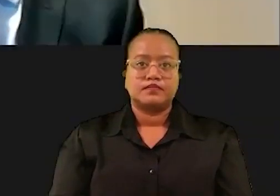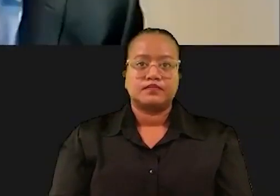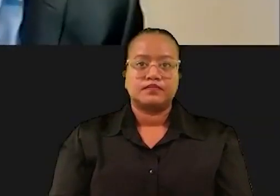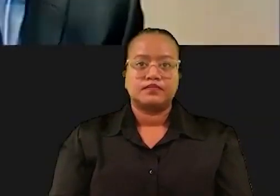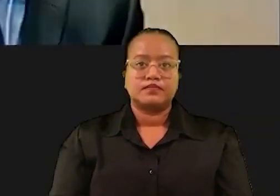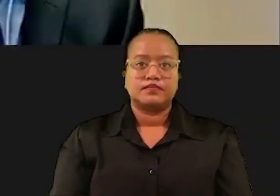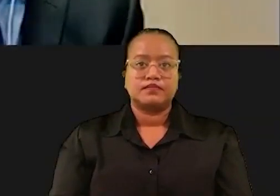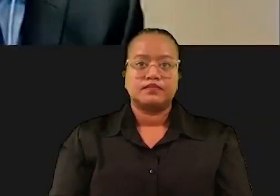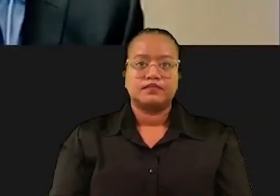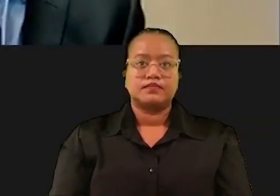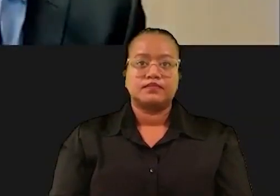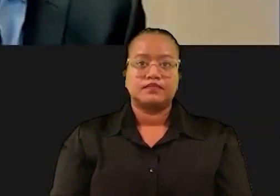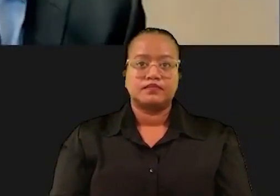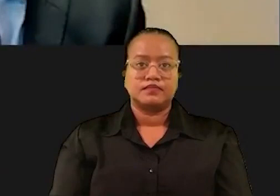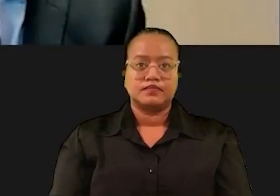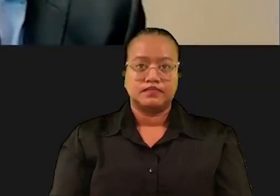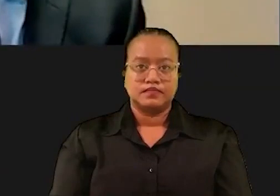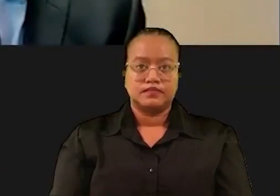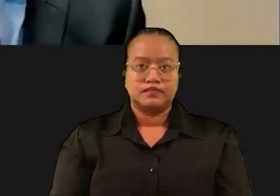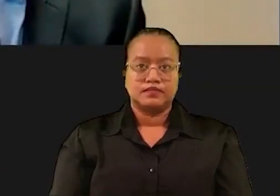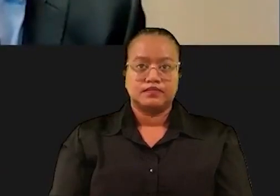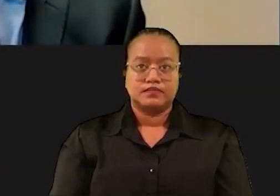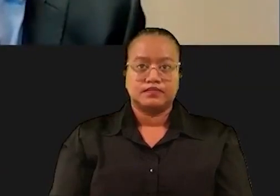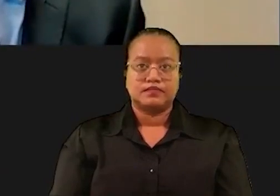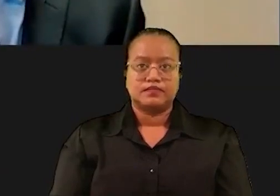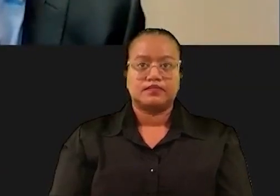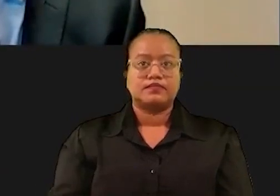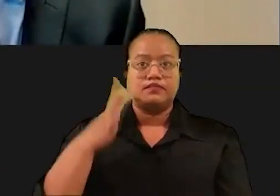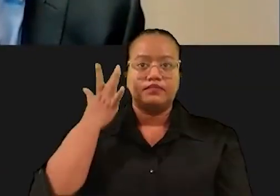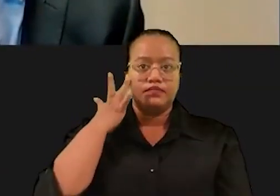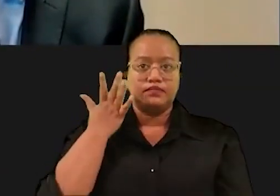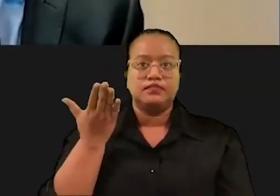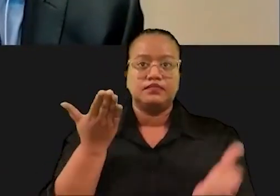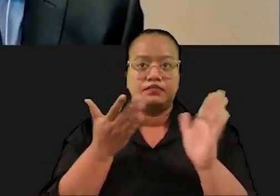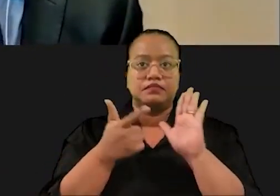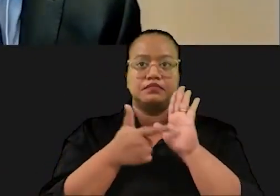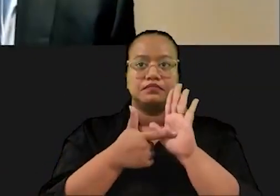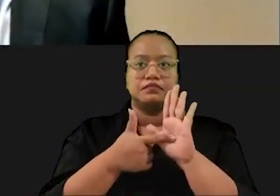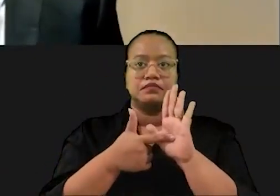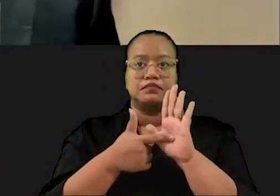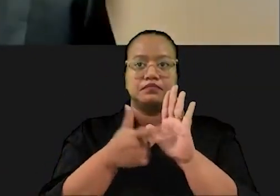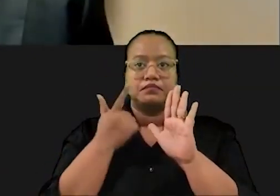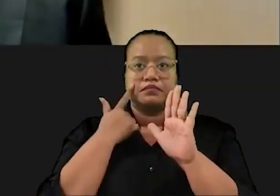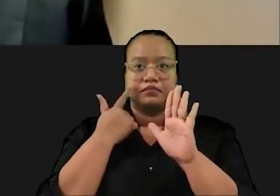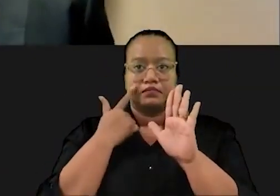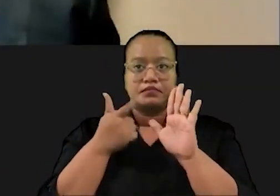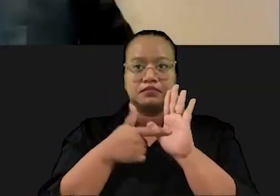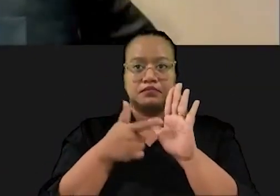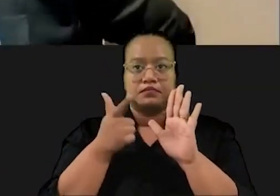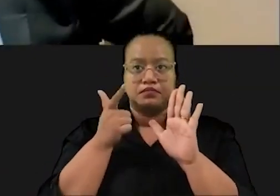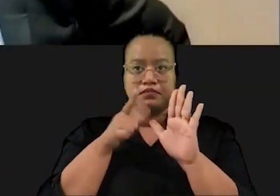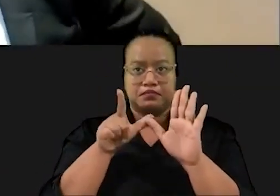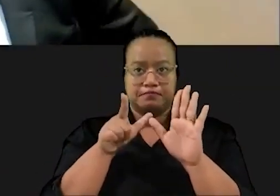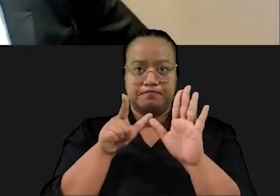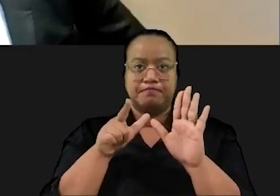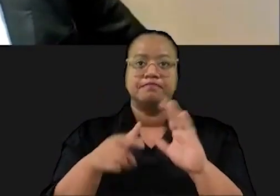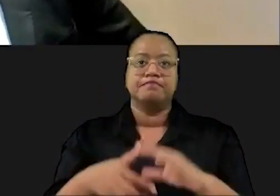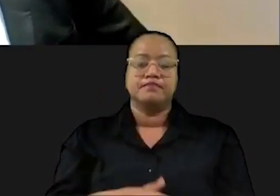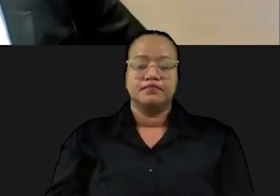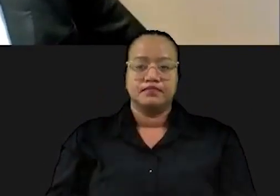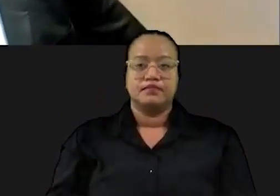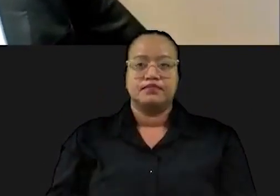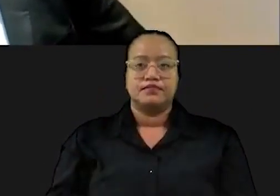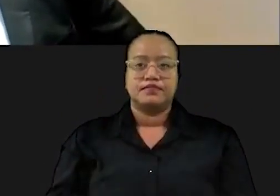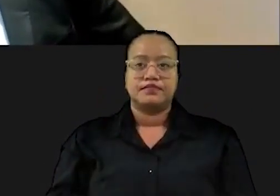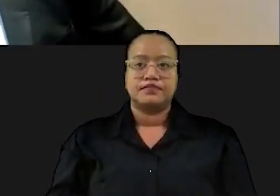Eu acho que agora compartilhei. Todos estão vendo? Conseguem ver? Tá, ótimo. Bom, então, no programa do